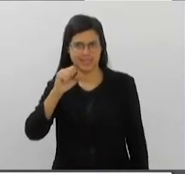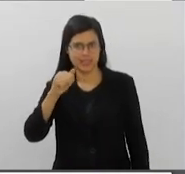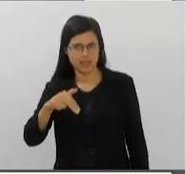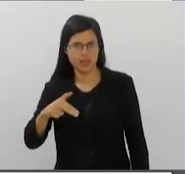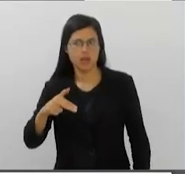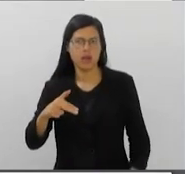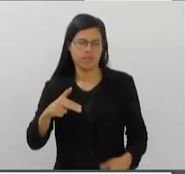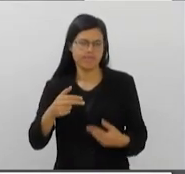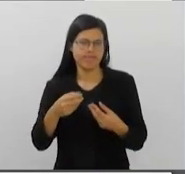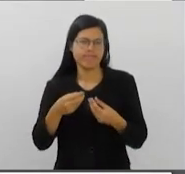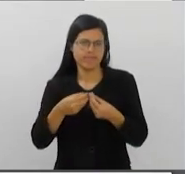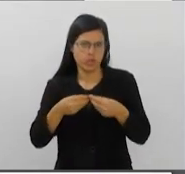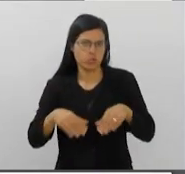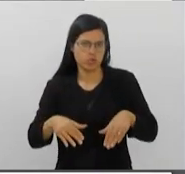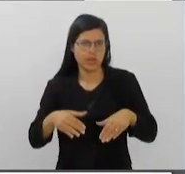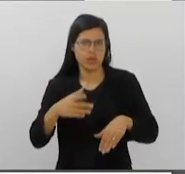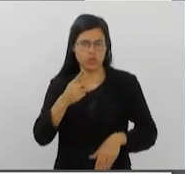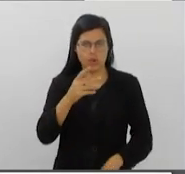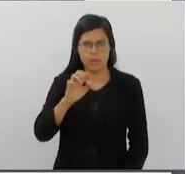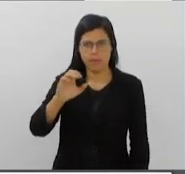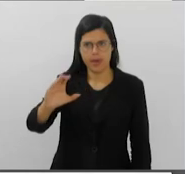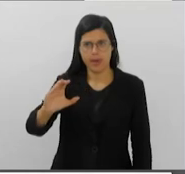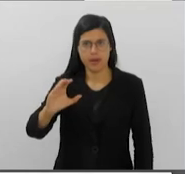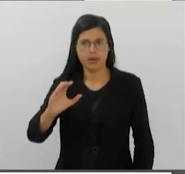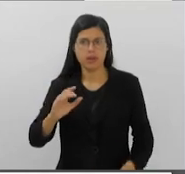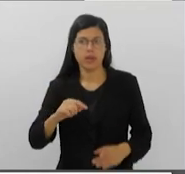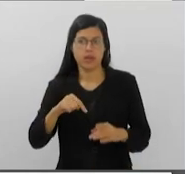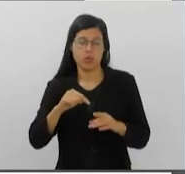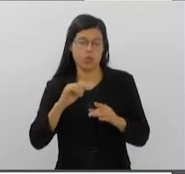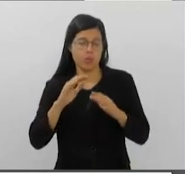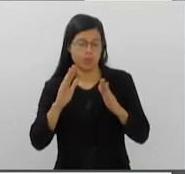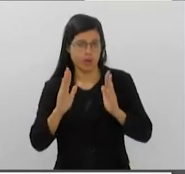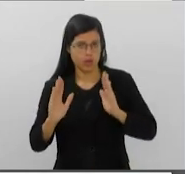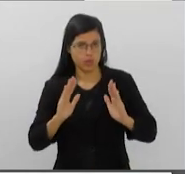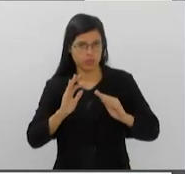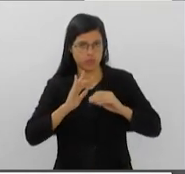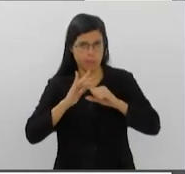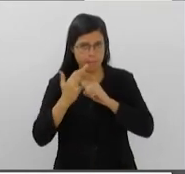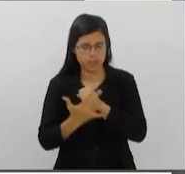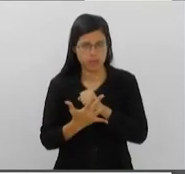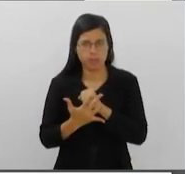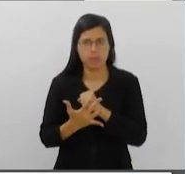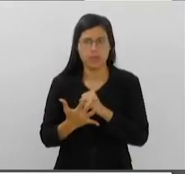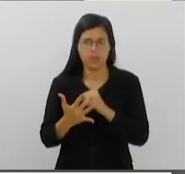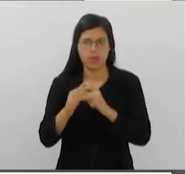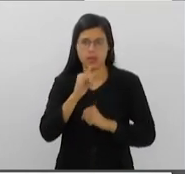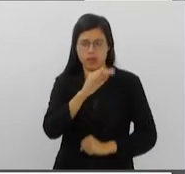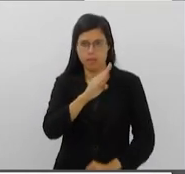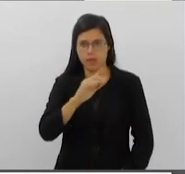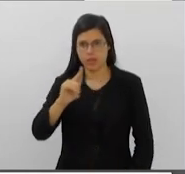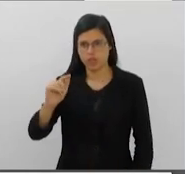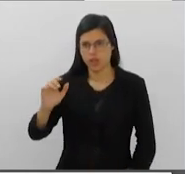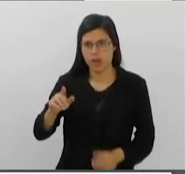da pandemia, já em 2017, os dados do IBGE mostravam um aumento da